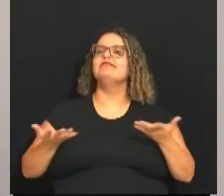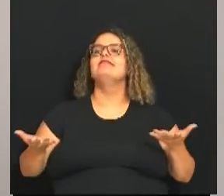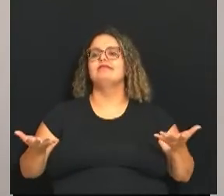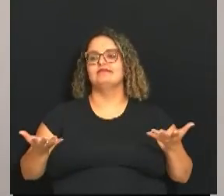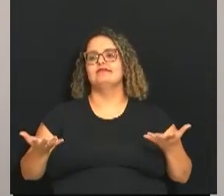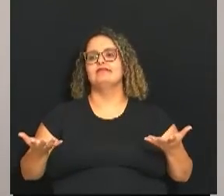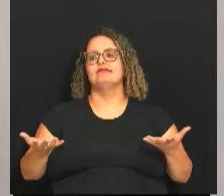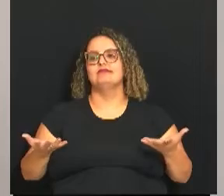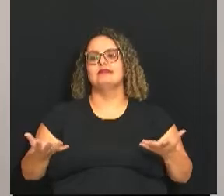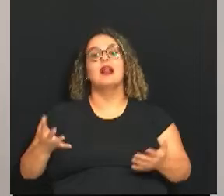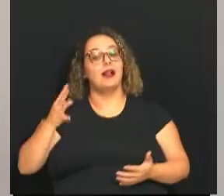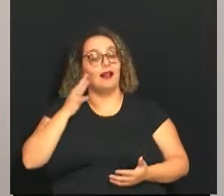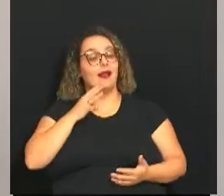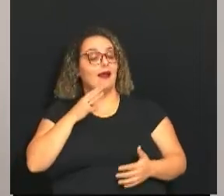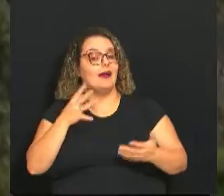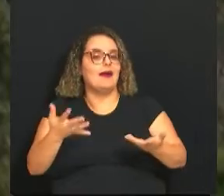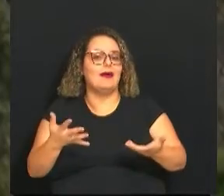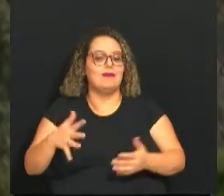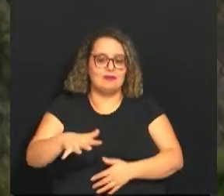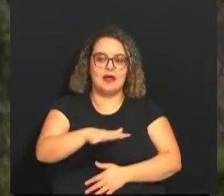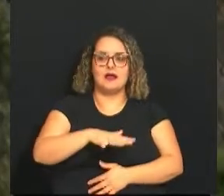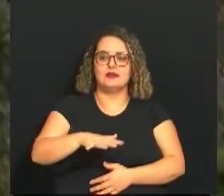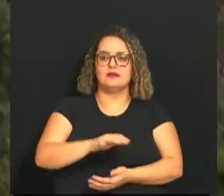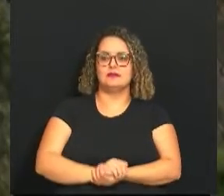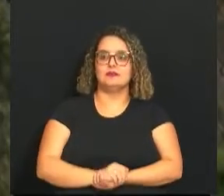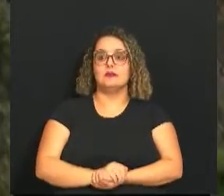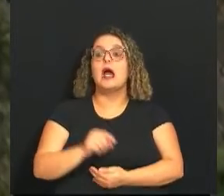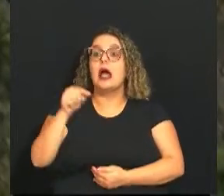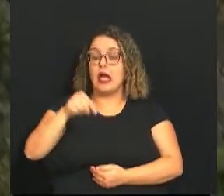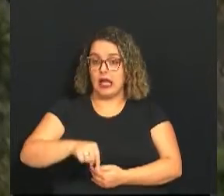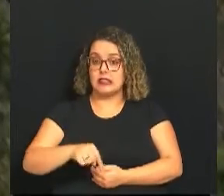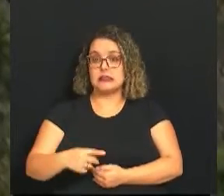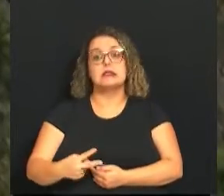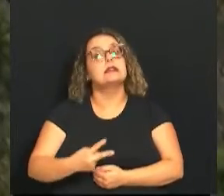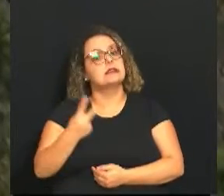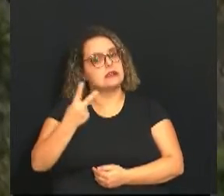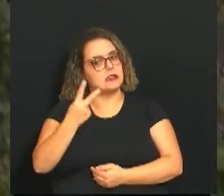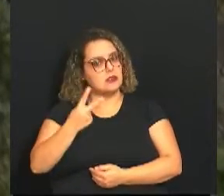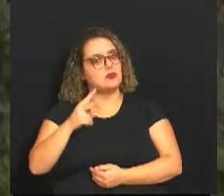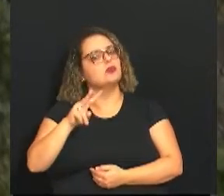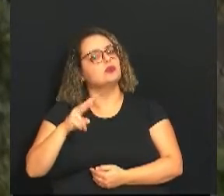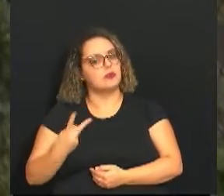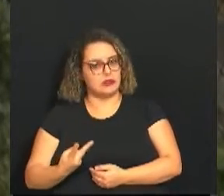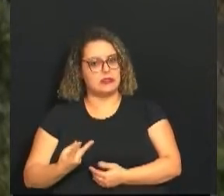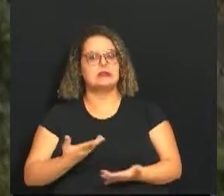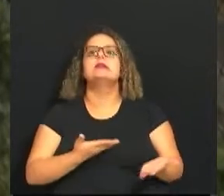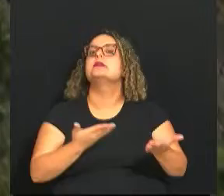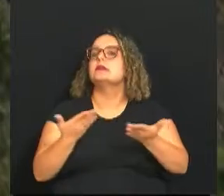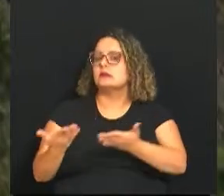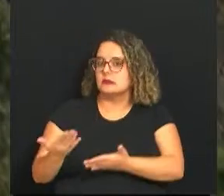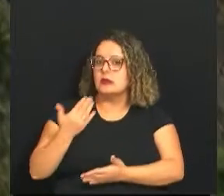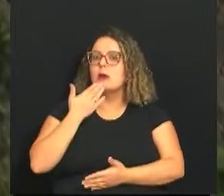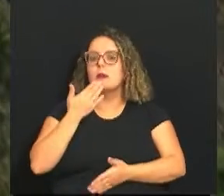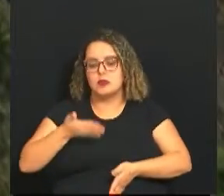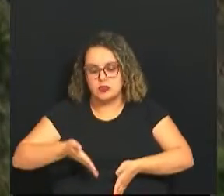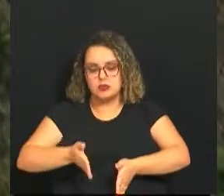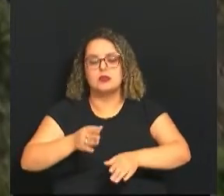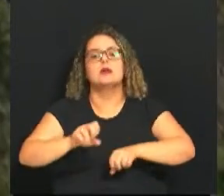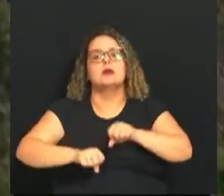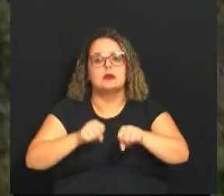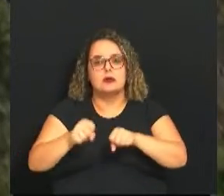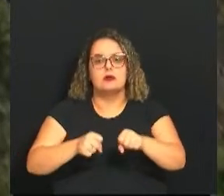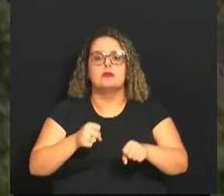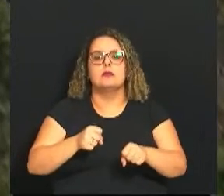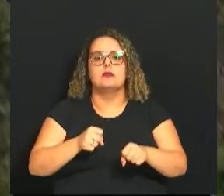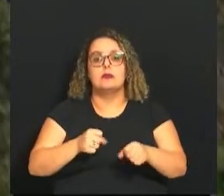aquele ar bacana, né, para a região ali. Essa é a segunda vez que o vereador apresenta a demanda da ciclovia para o poder